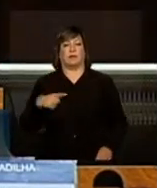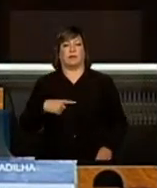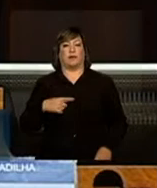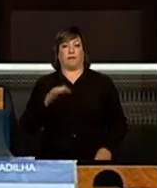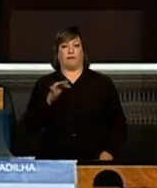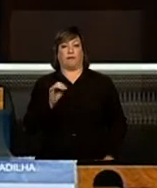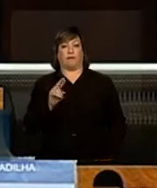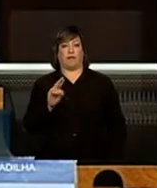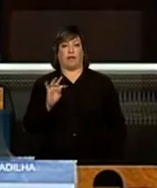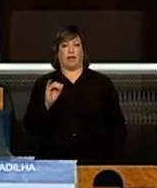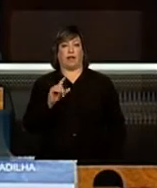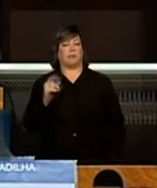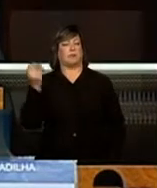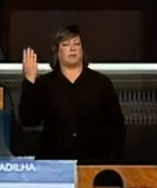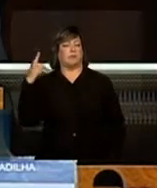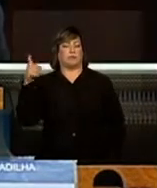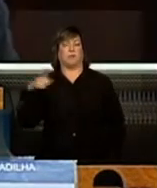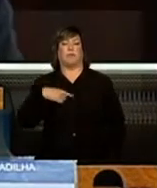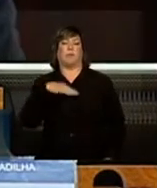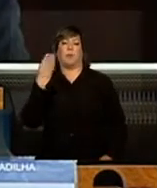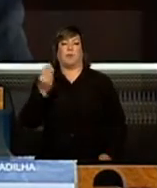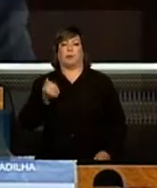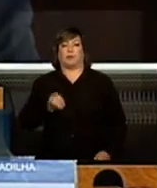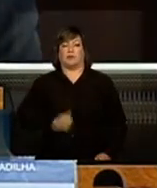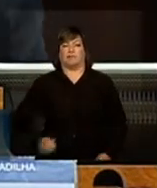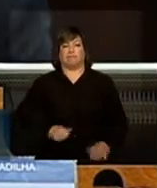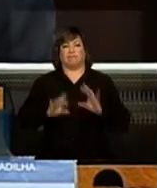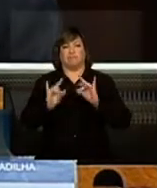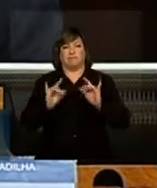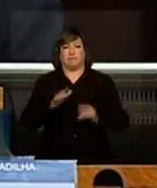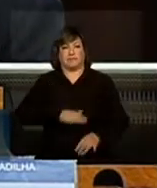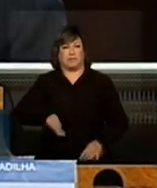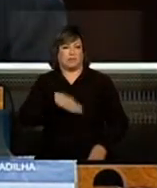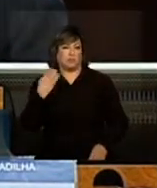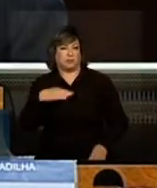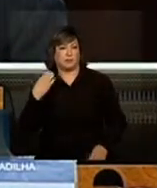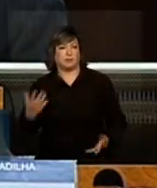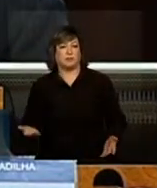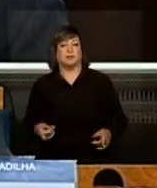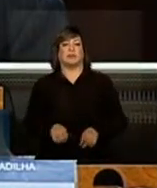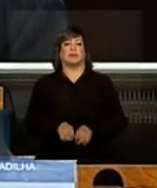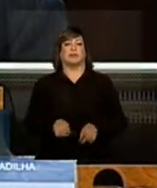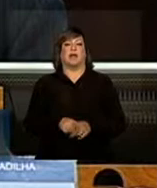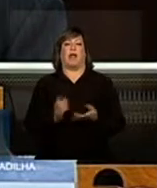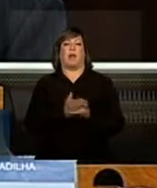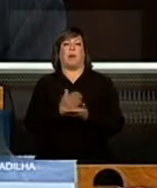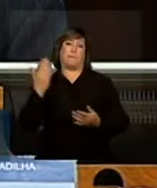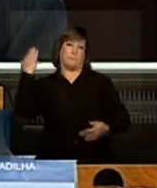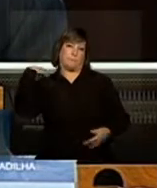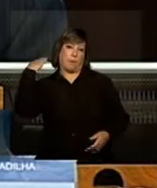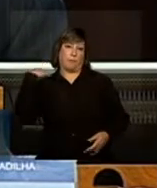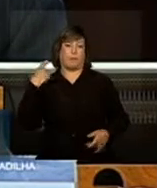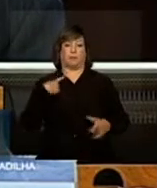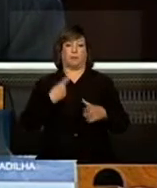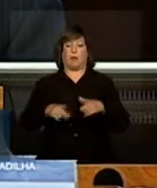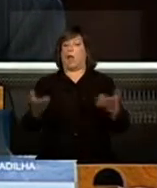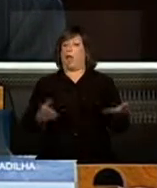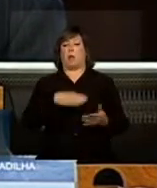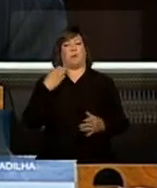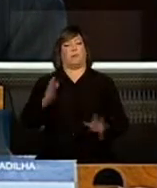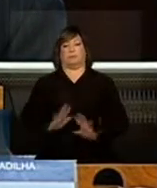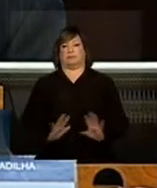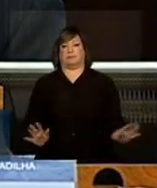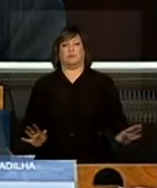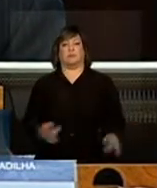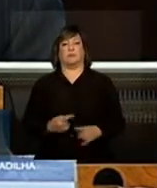Fortaleza morriam muitas crianças de diarreia, né? Morriam muitas crianças de algumas infecções pulmonares, e hoje não morrem mais.